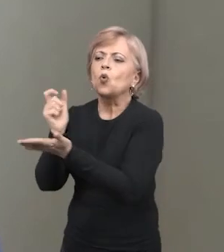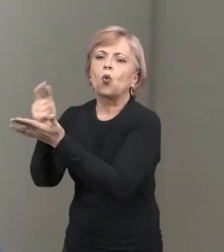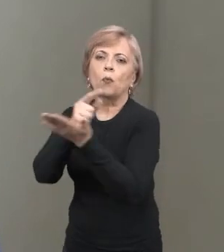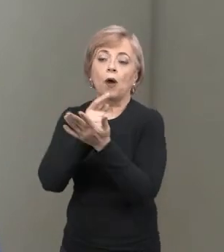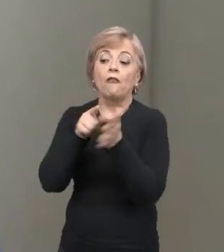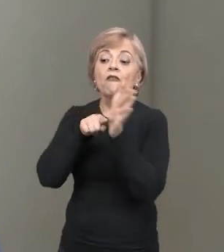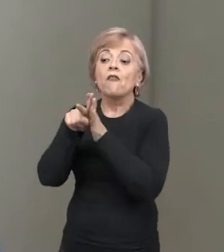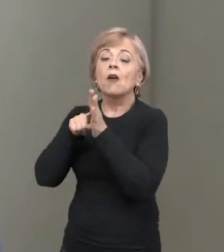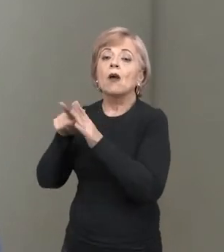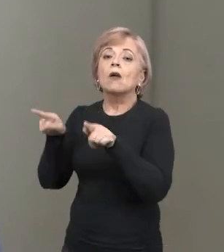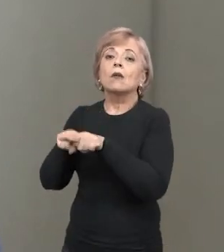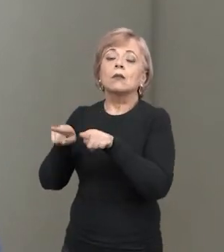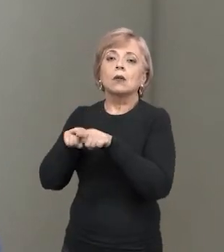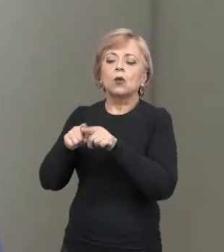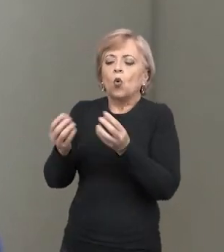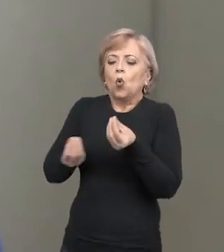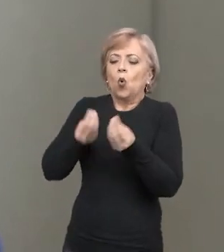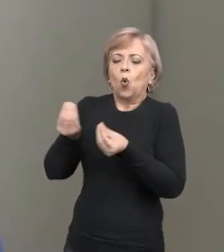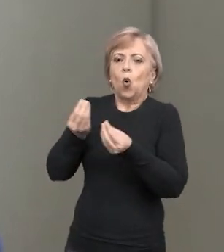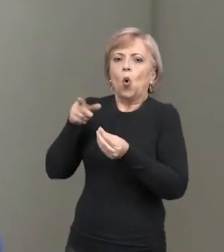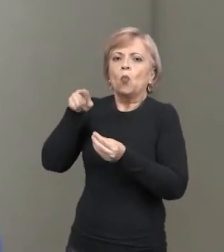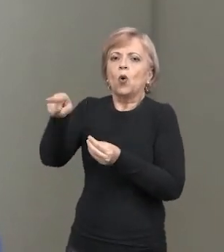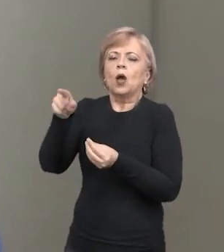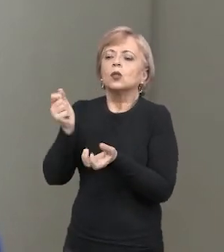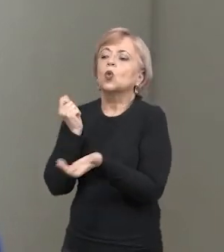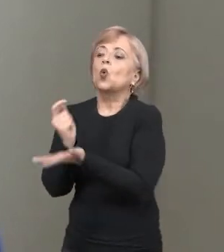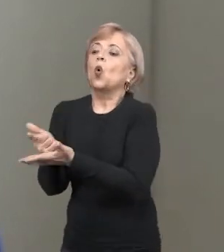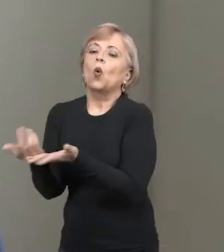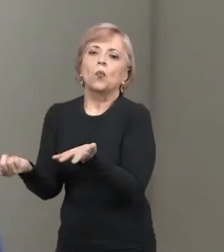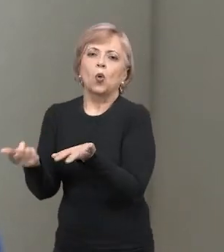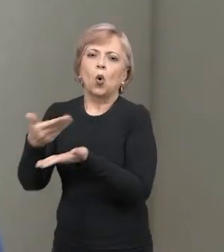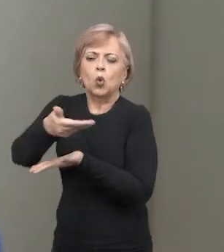assim, do modo como havia